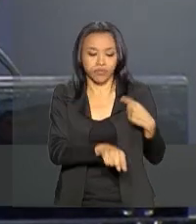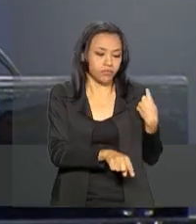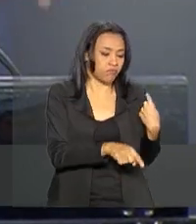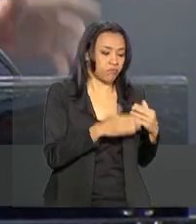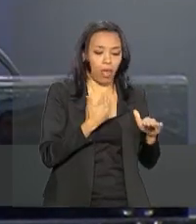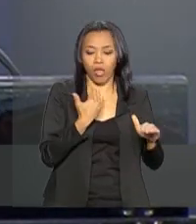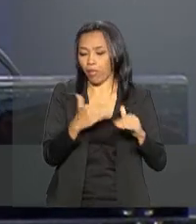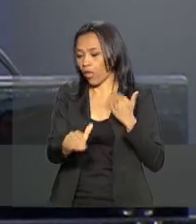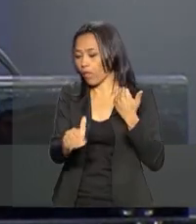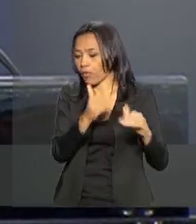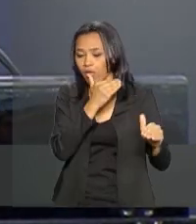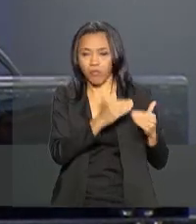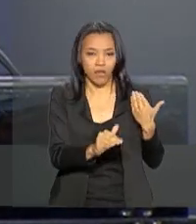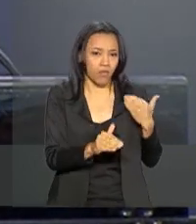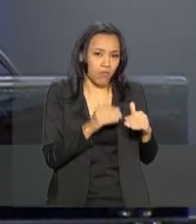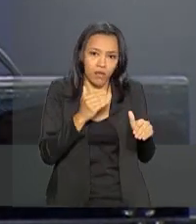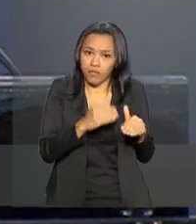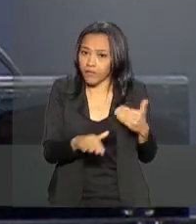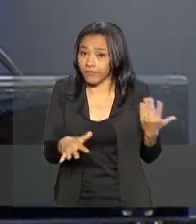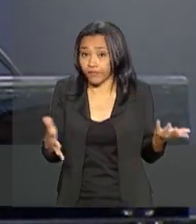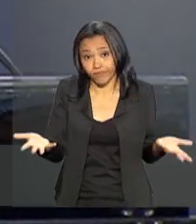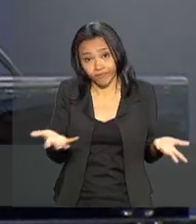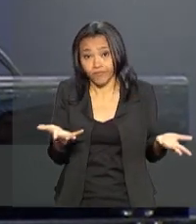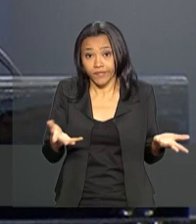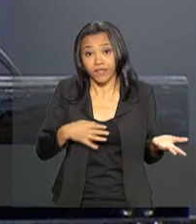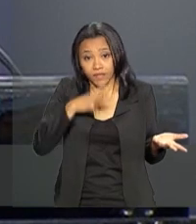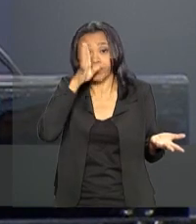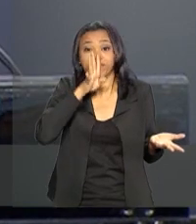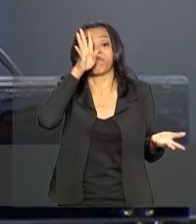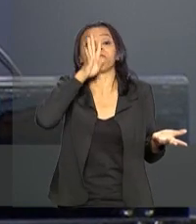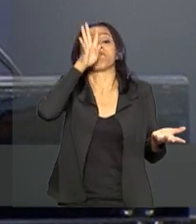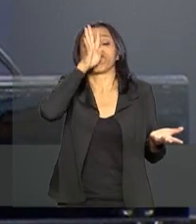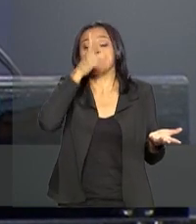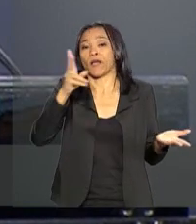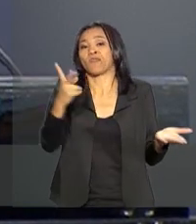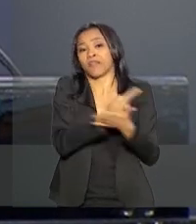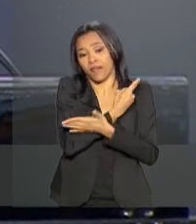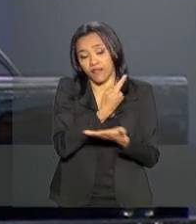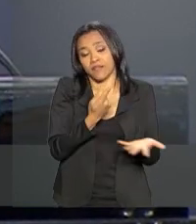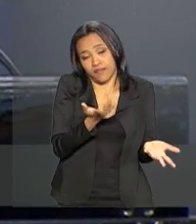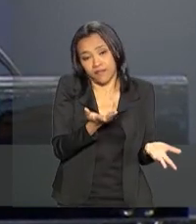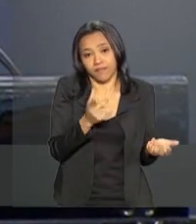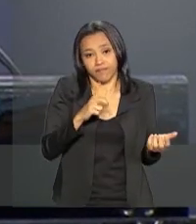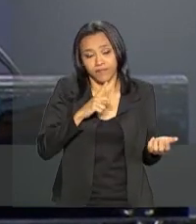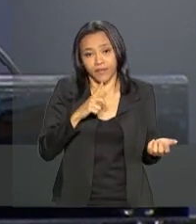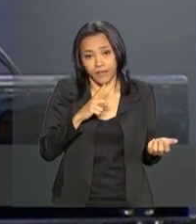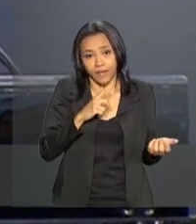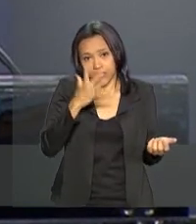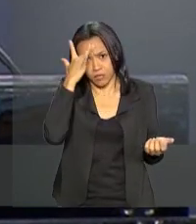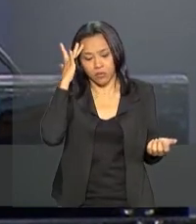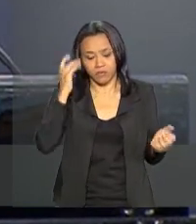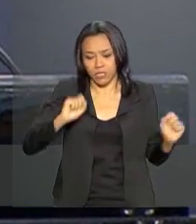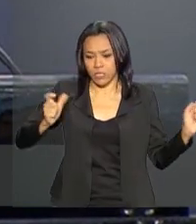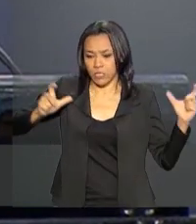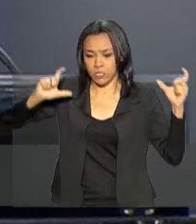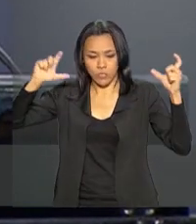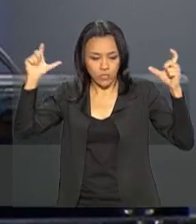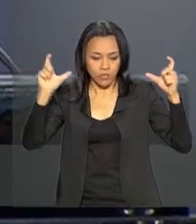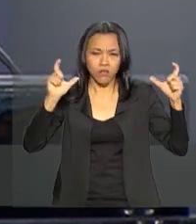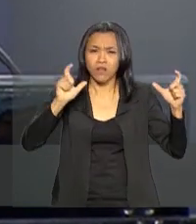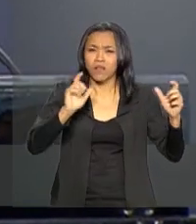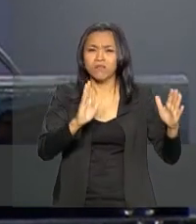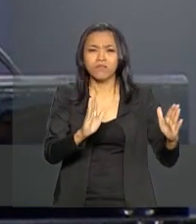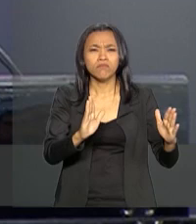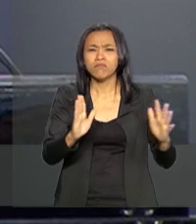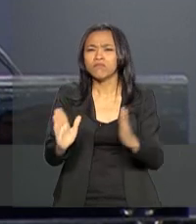há contestações e muitas vezes até exageros, demasias, os ânimos ficam eriçados. Mas quando passa